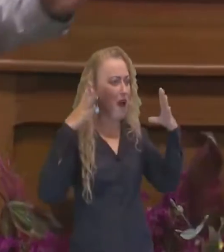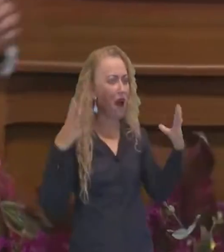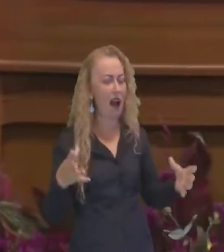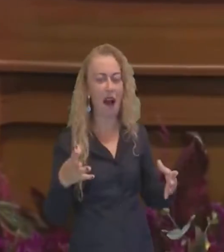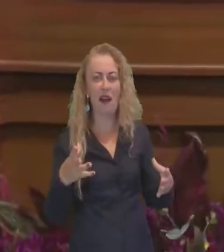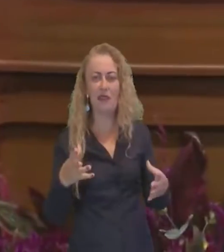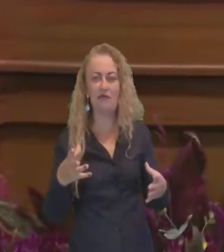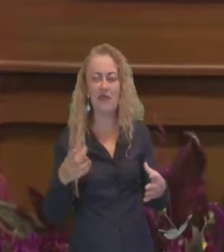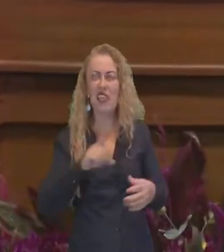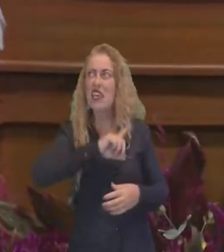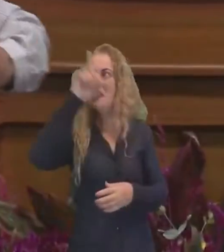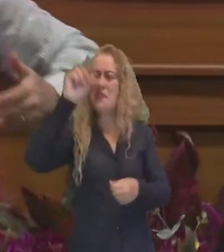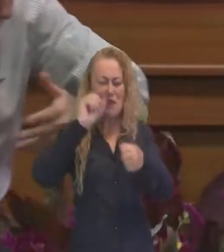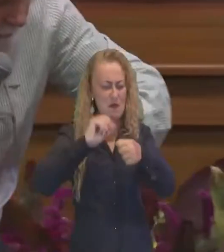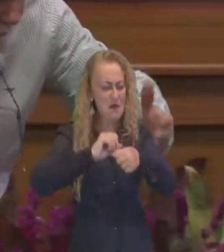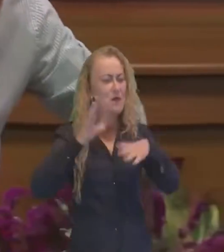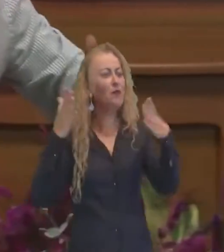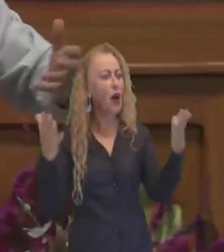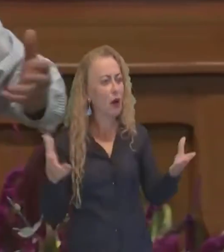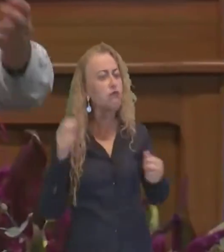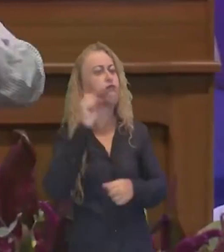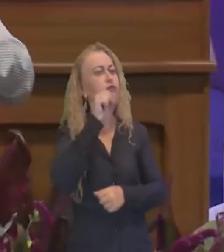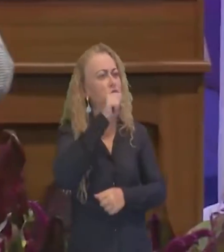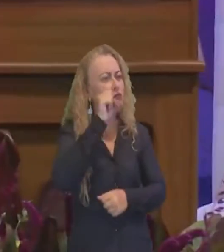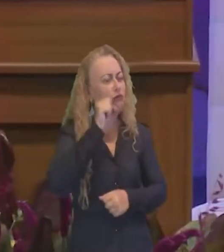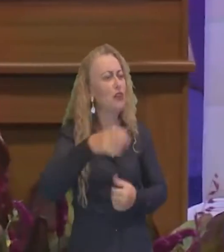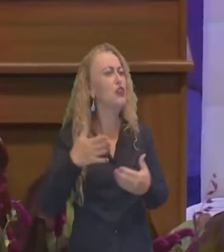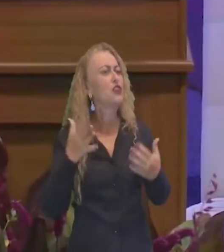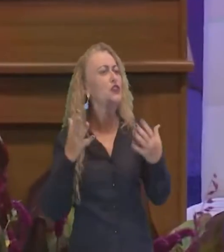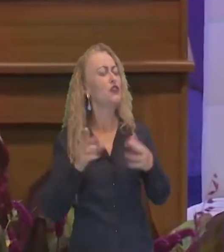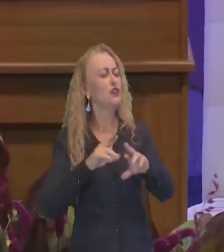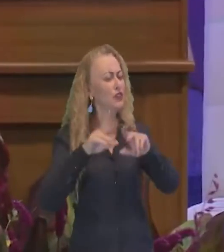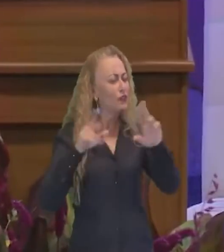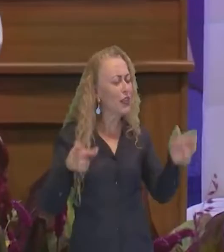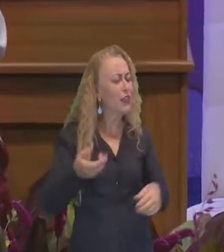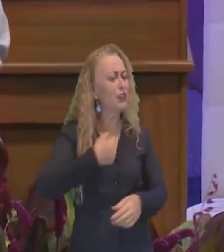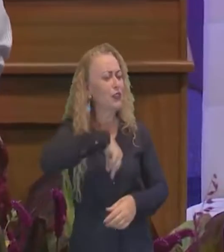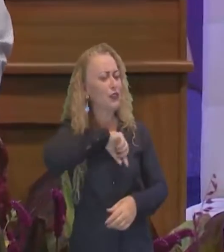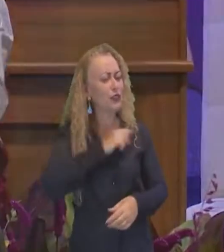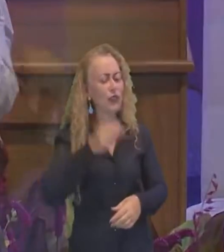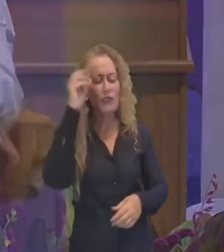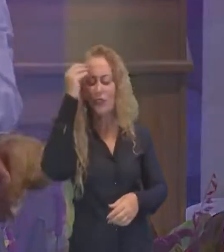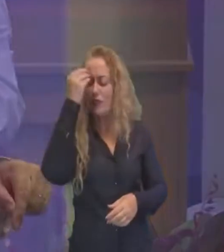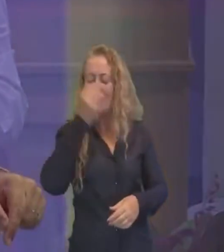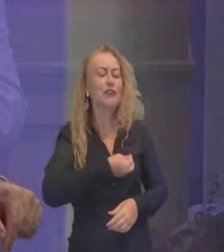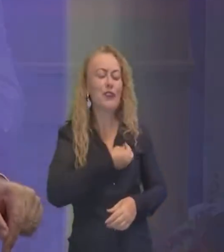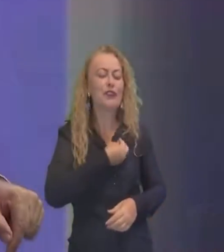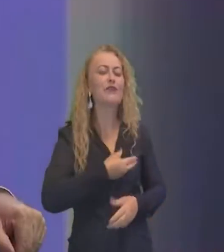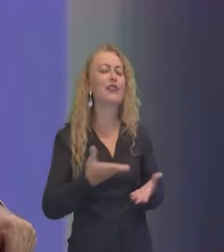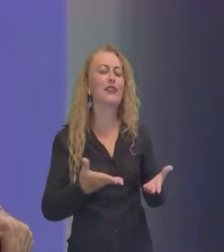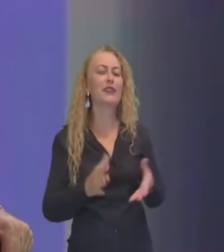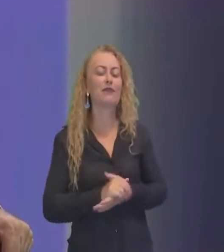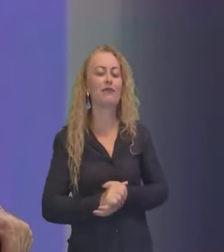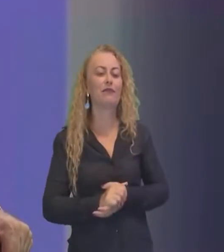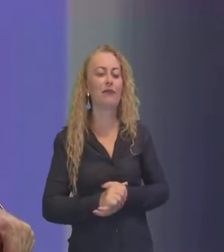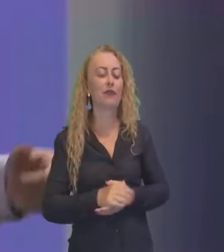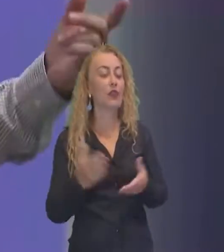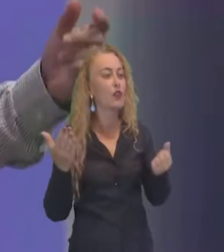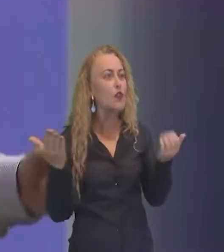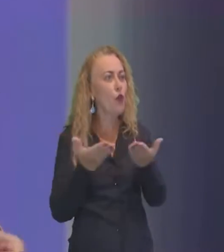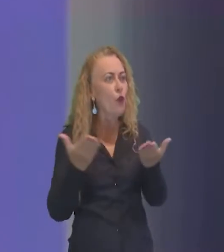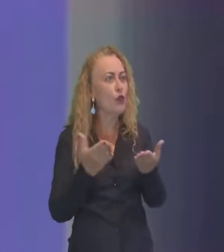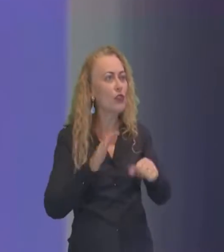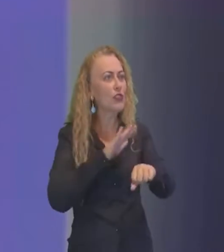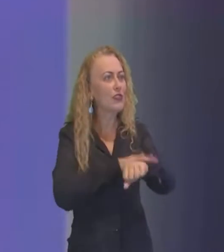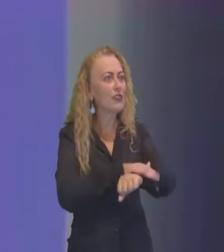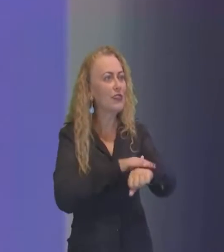do sobrenatural, e Deus age de forma sobrenatural em nossas vidas. Eu estou aqui nessa noite por